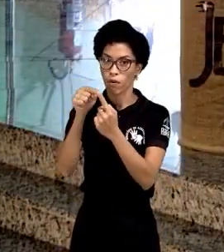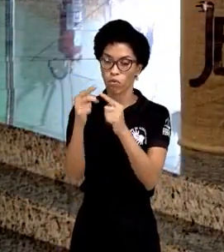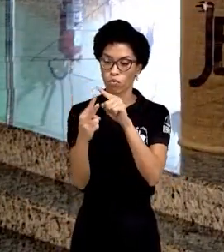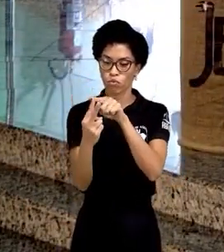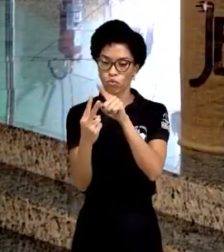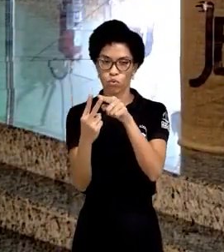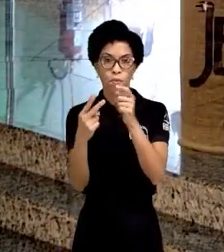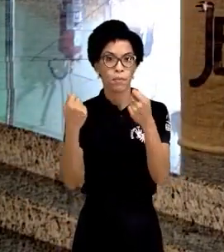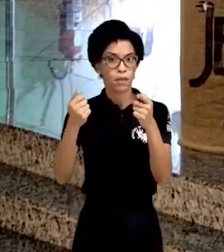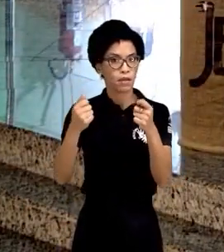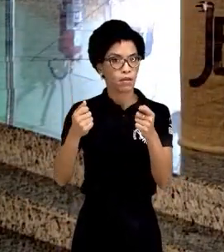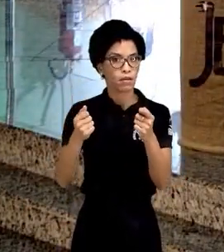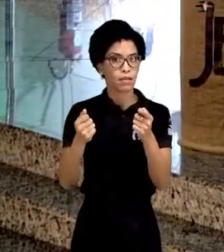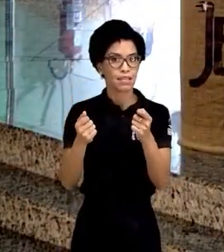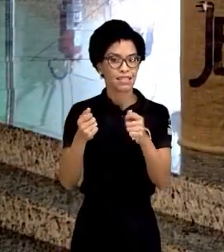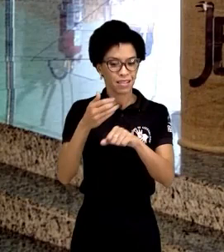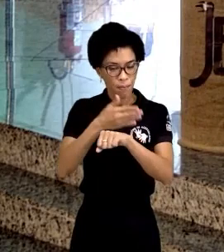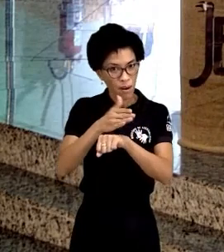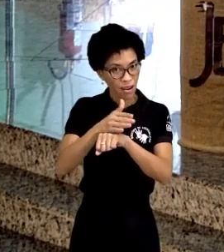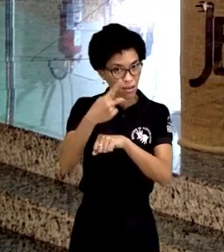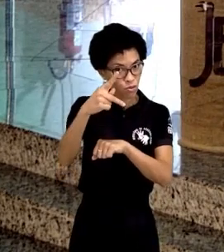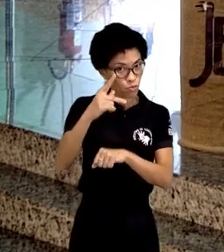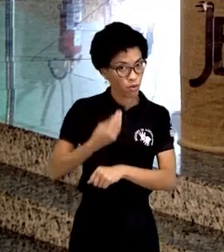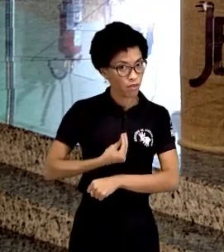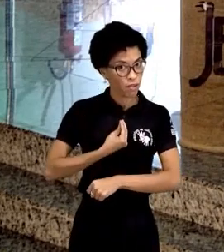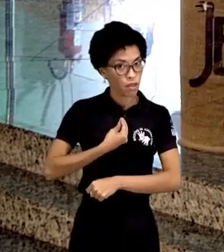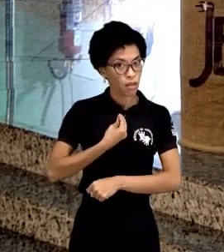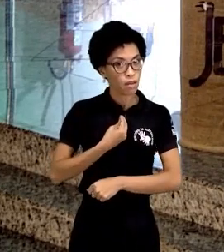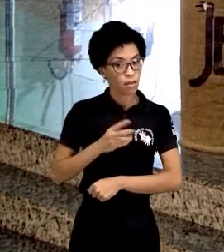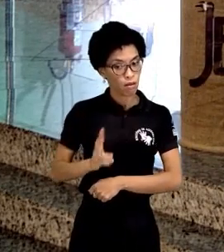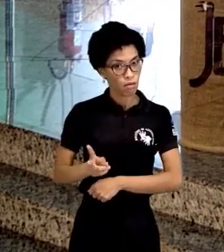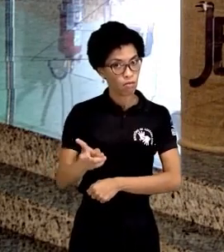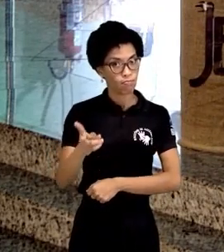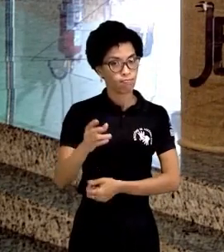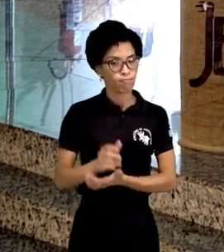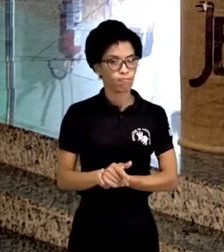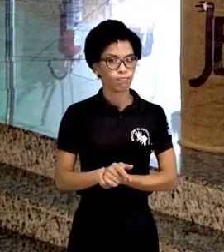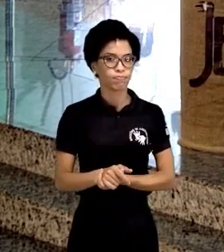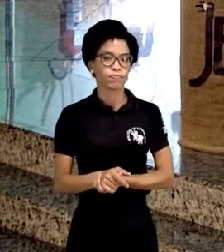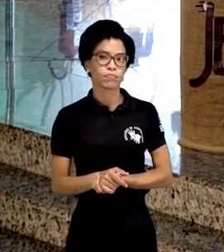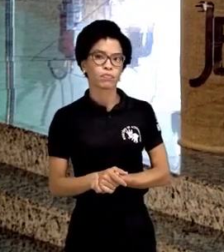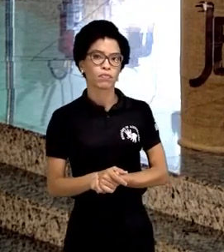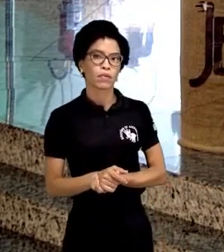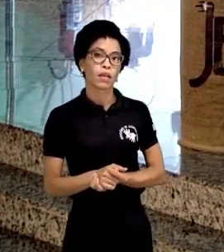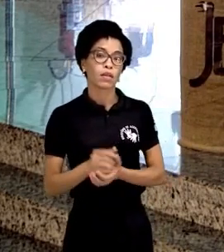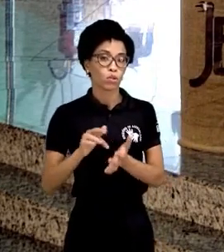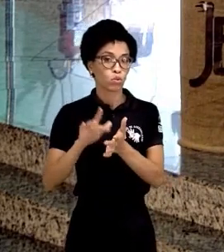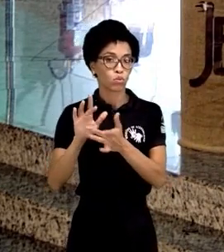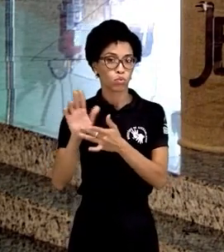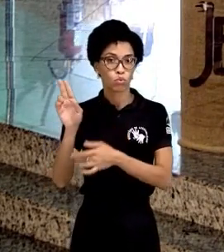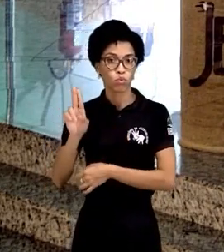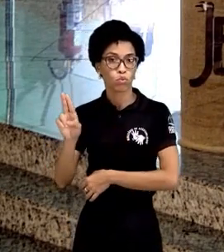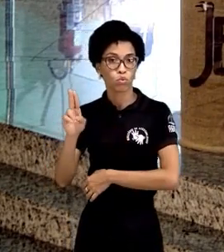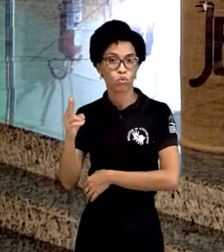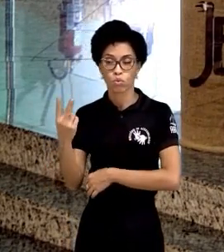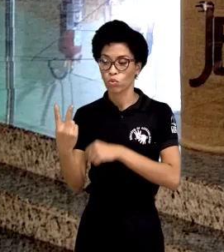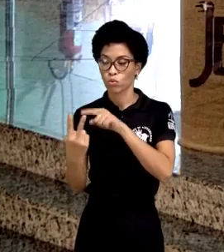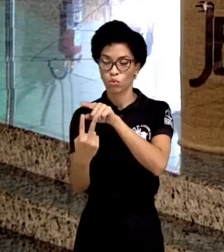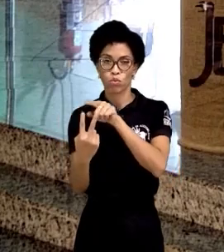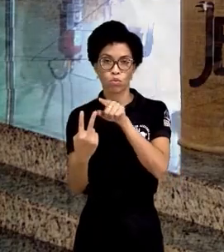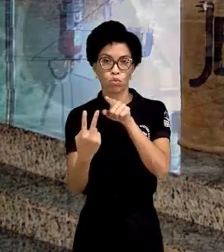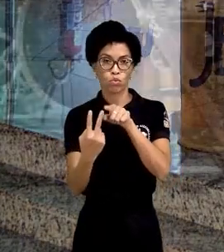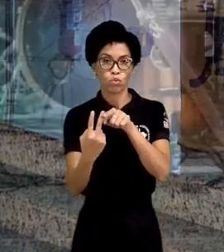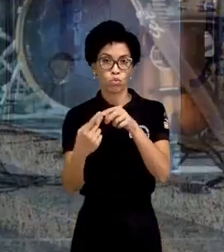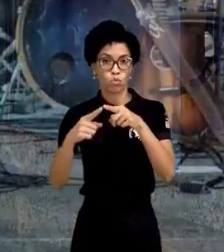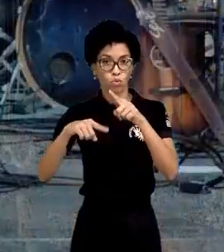isso, como já foi dito, Jesus usou duas figuras. Estes dois elementos, eles precisam estar presentes na vida de qualquer